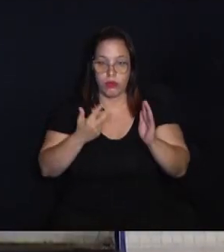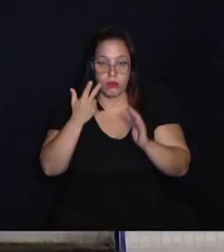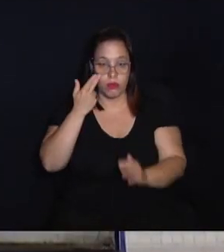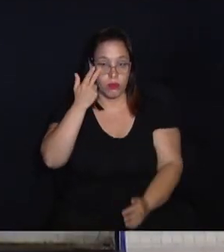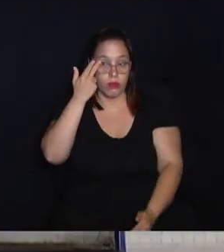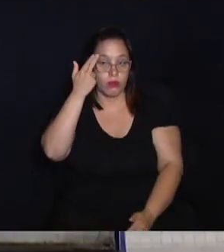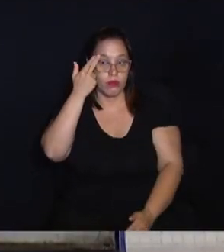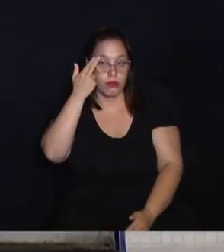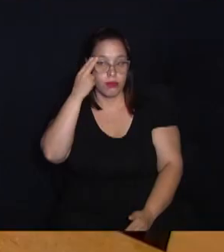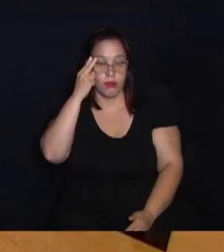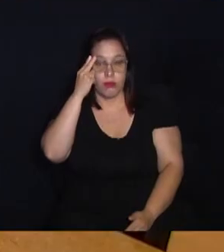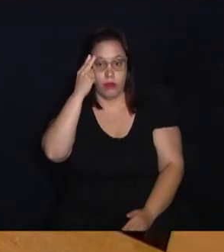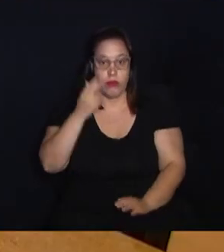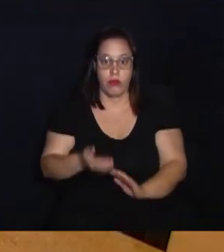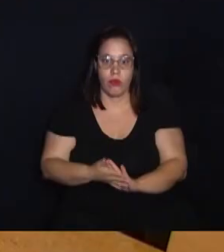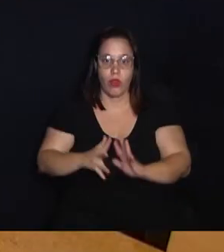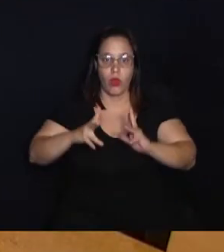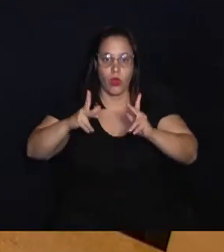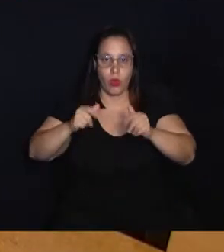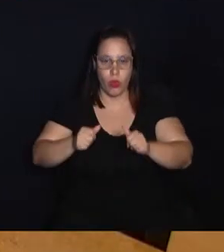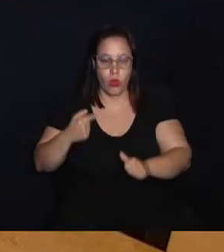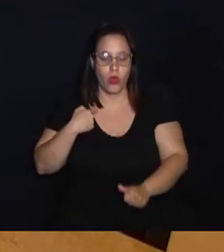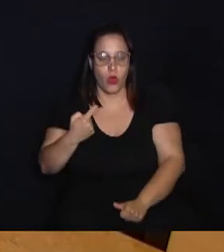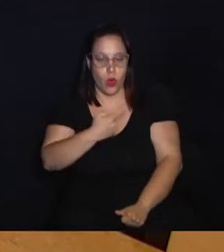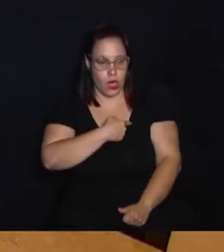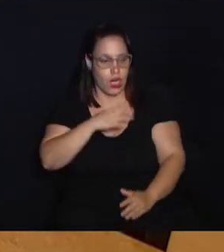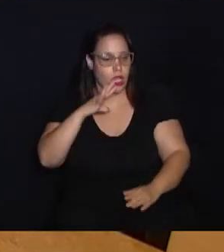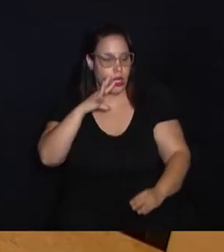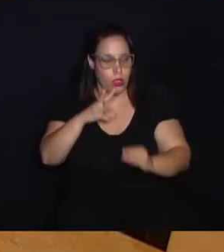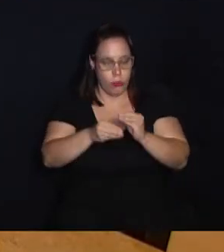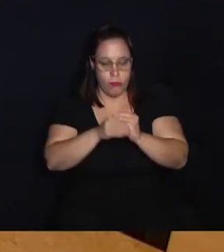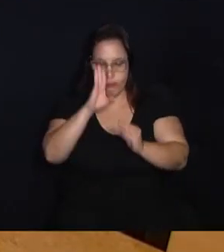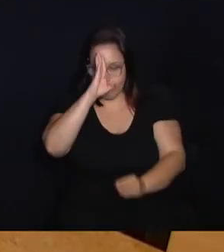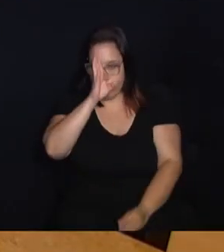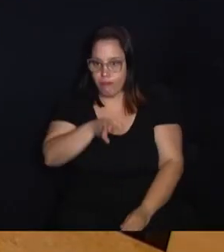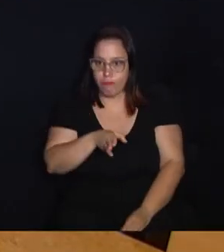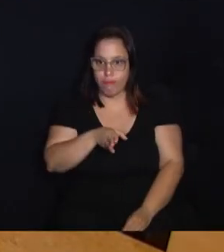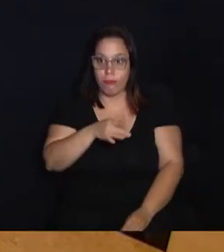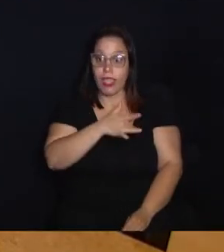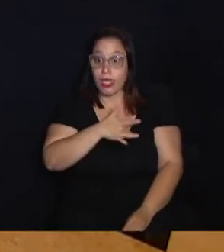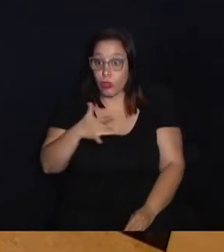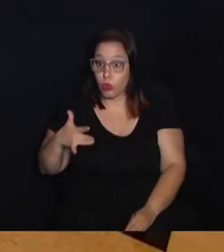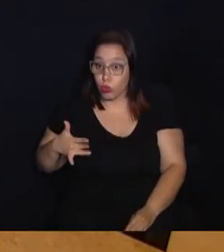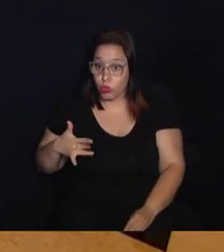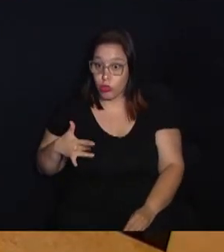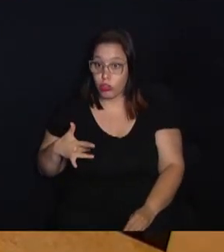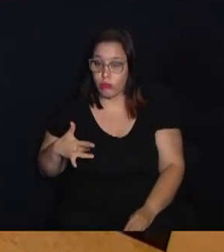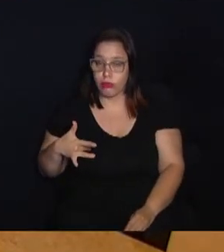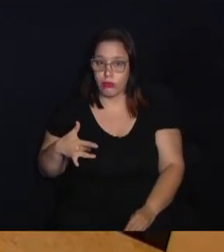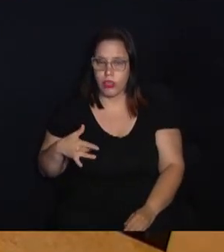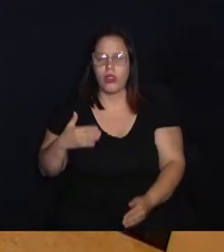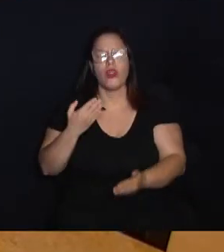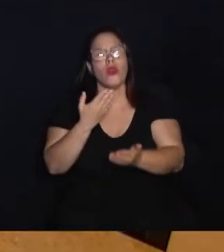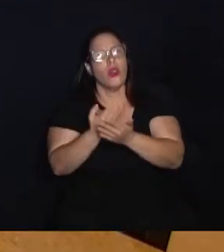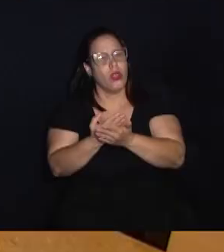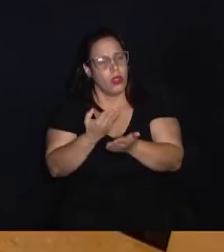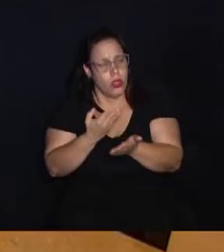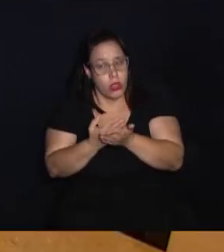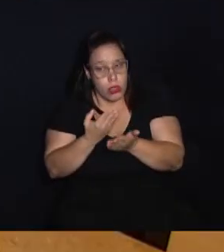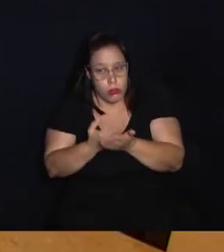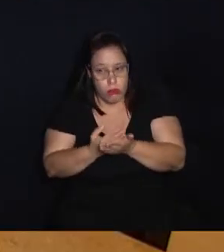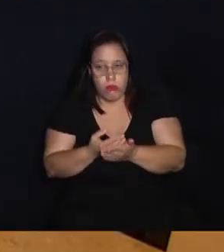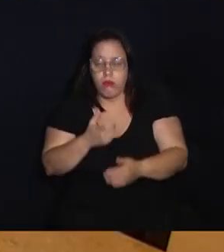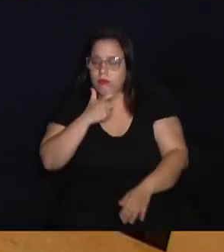procedimentos oculares. Todas essas nossas emendas, principalmente relacionado à saúde, foi muito estudado com muito